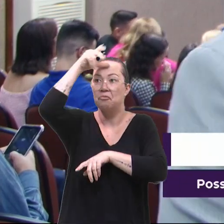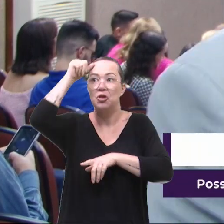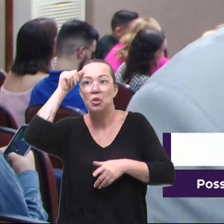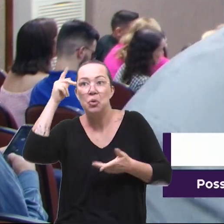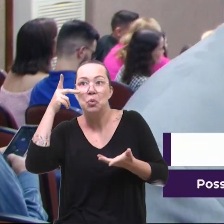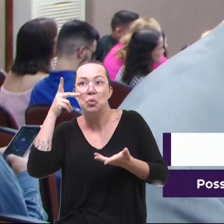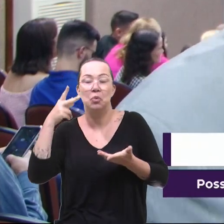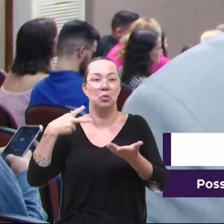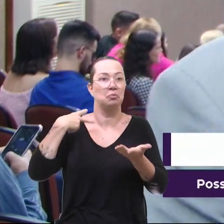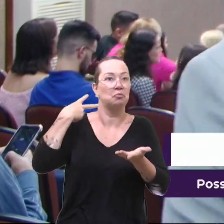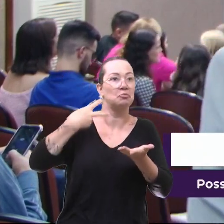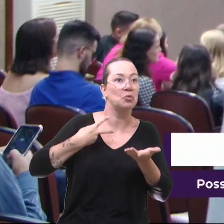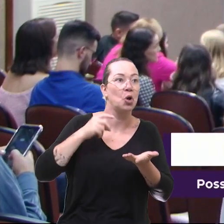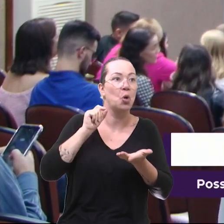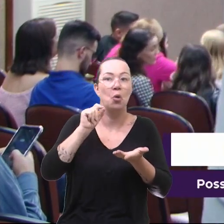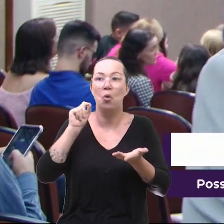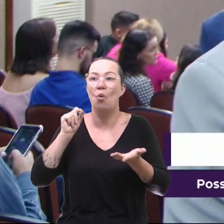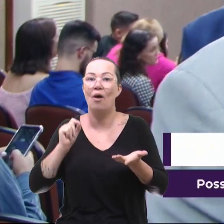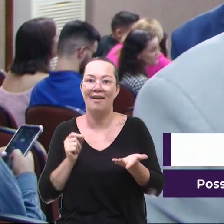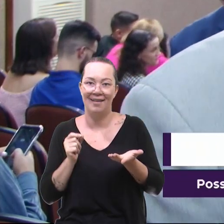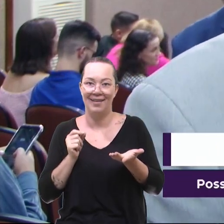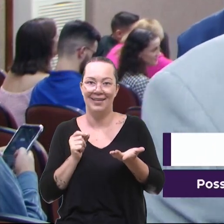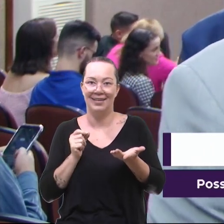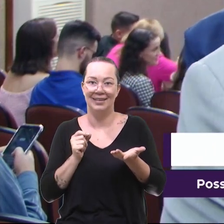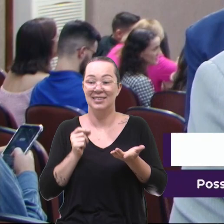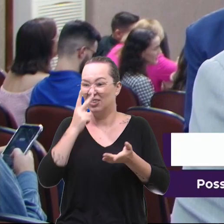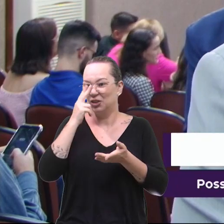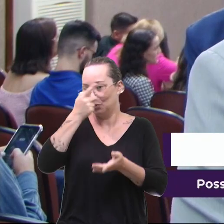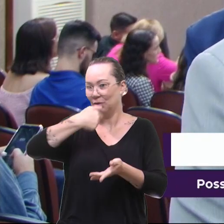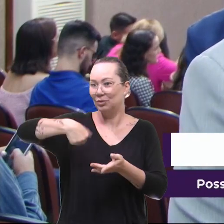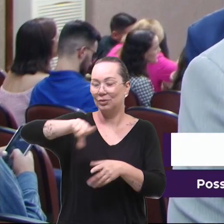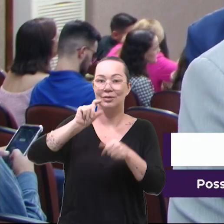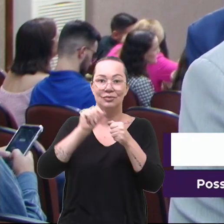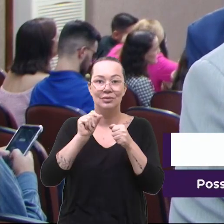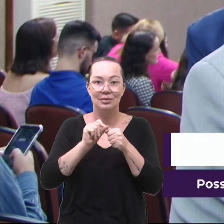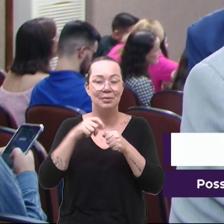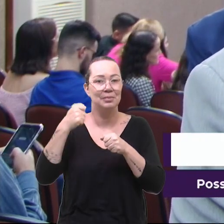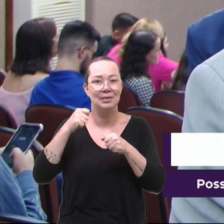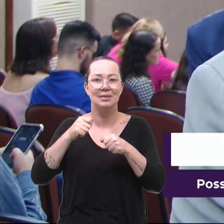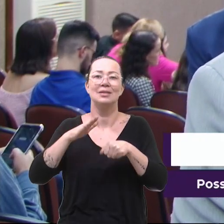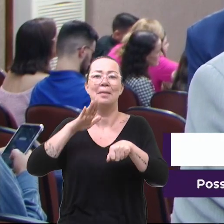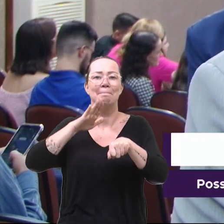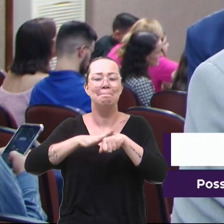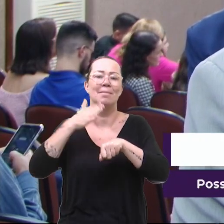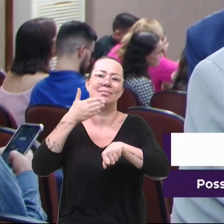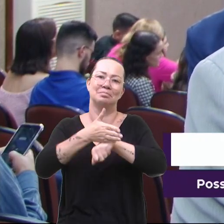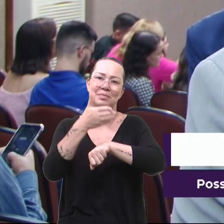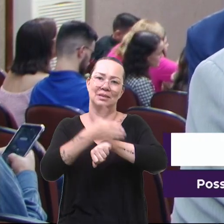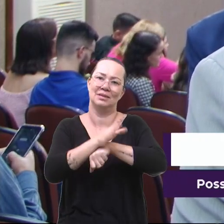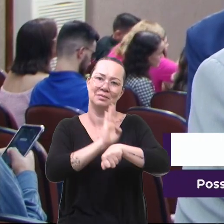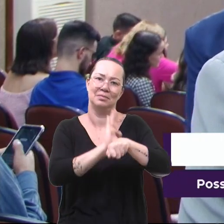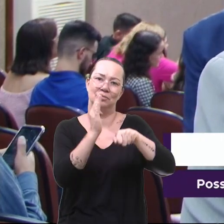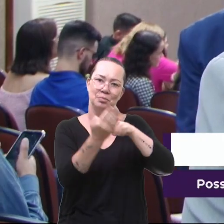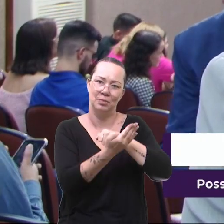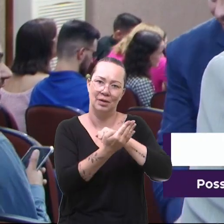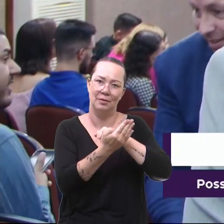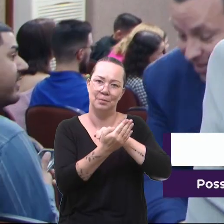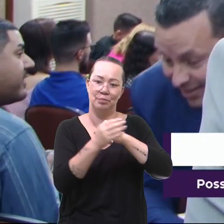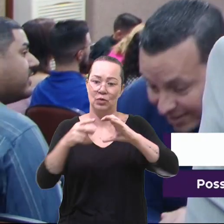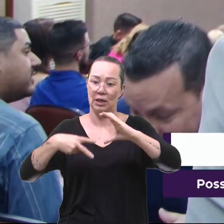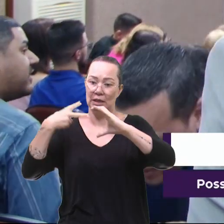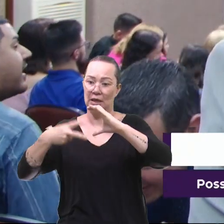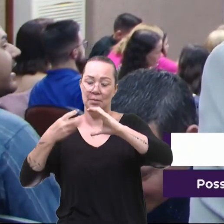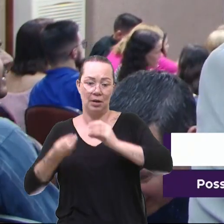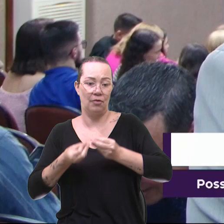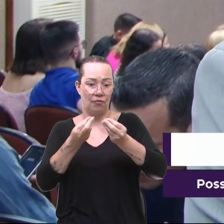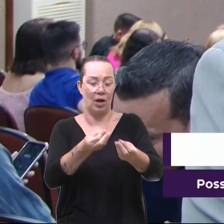Então essa aproximação, como nós fizemos, precisa aumentar mais ainda. Levar a Câmara, por exemplo, nos